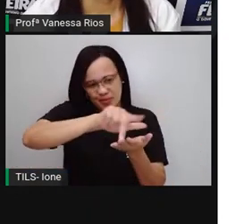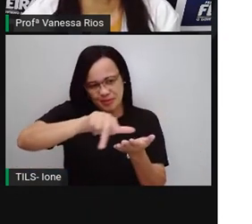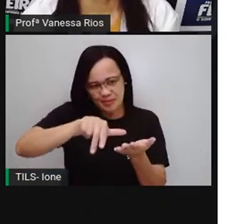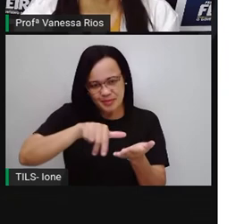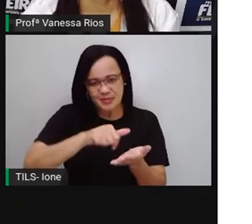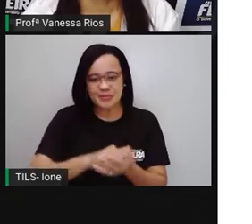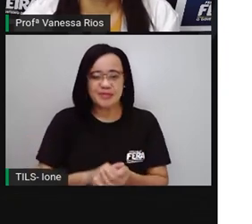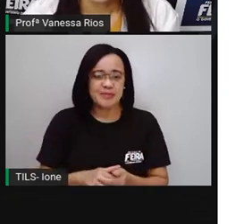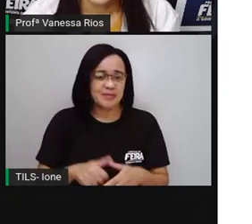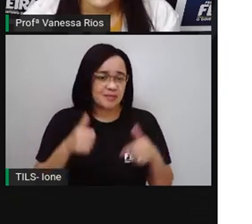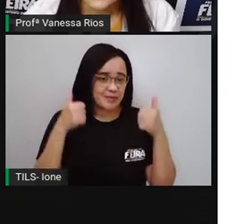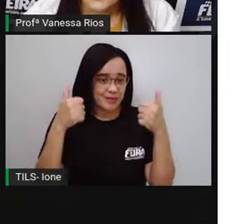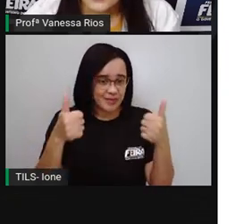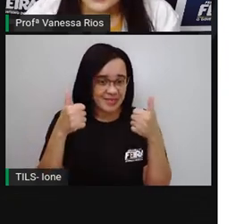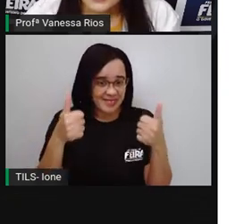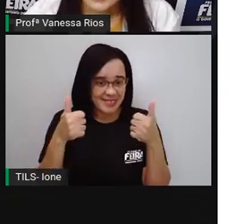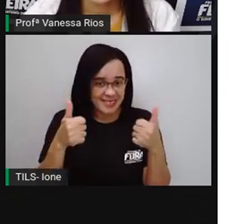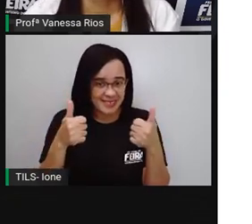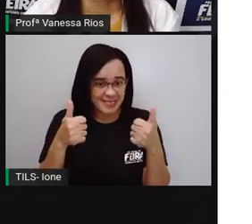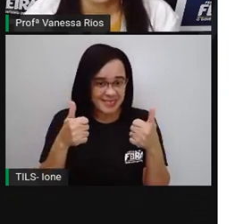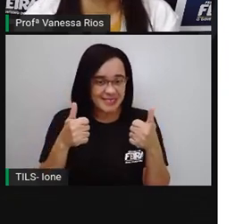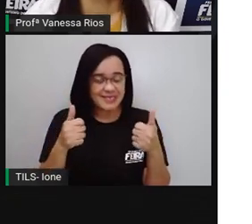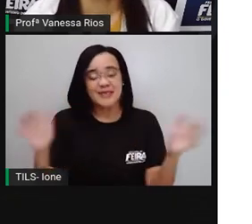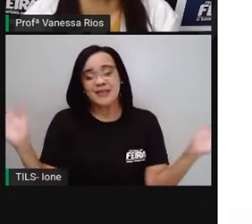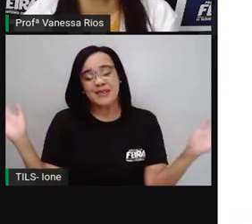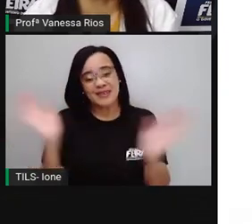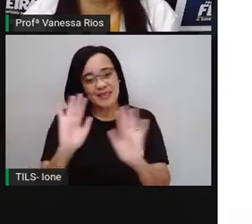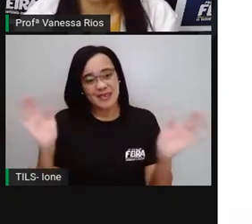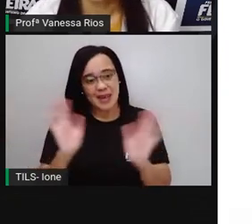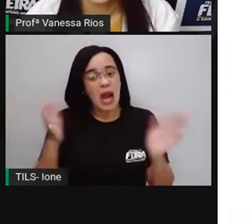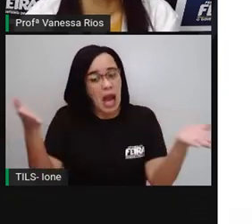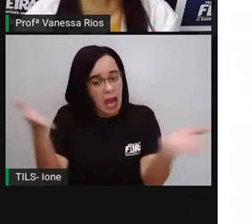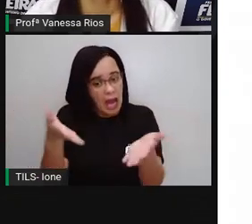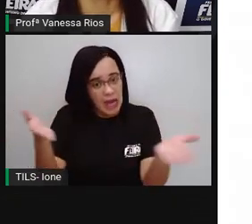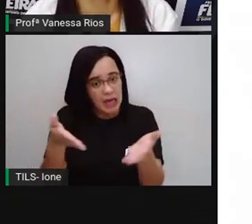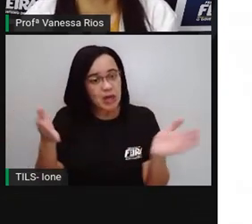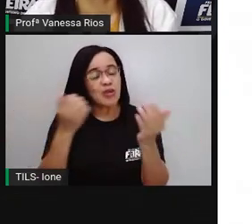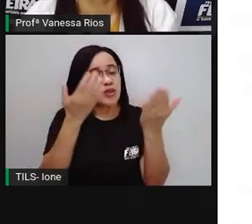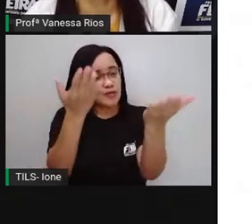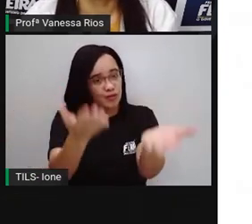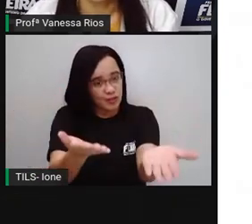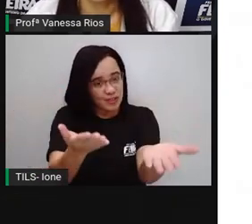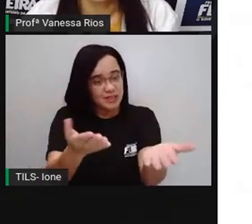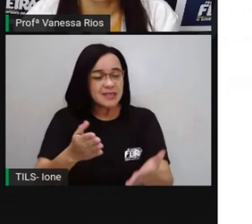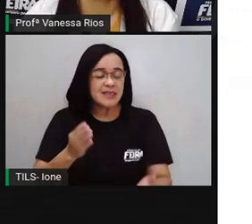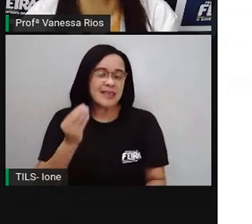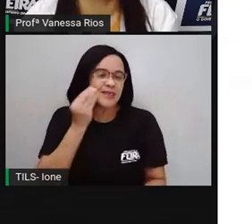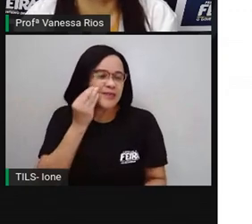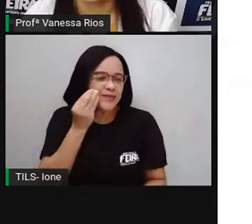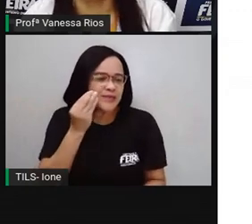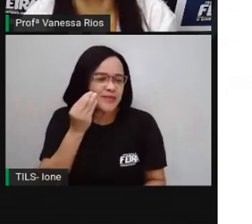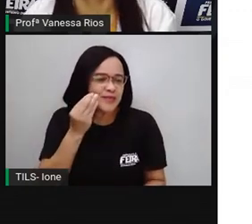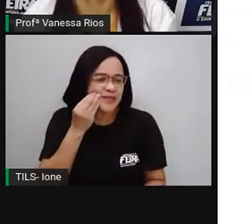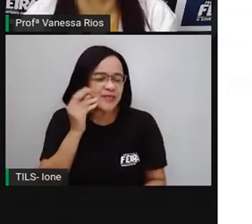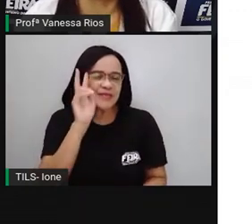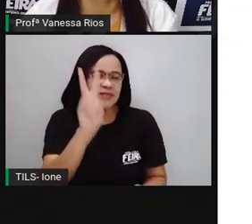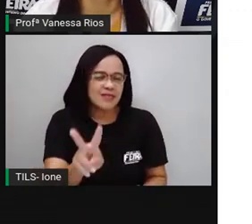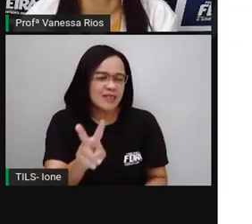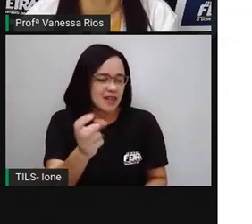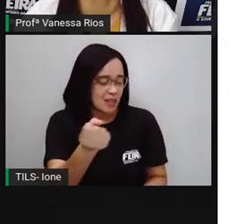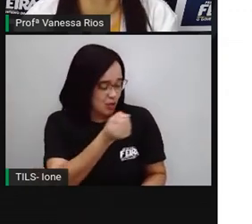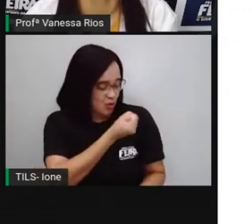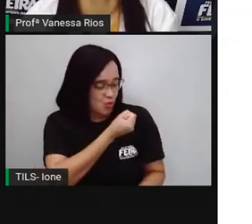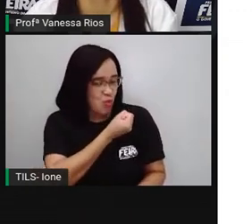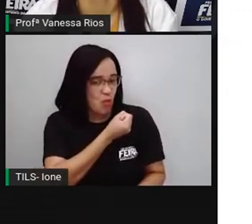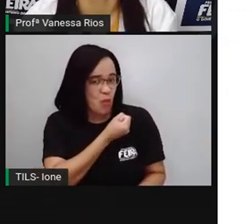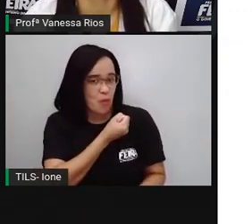Prontinho, turma, agora ó, é com você. Faça a experiência e observe aí os números, né, de arestas, de vértices e